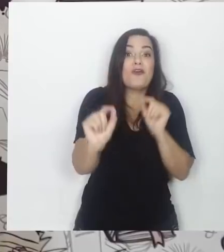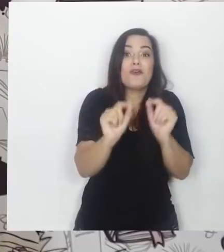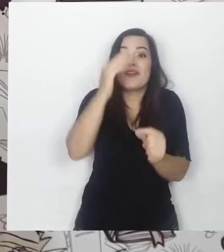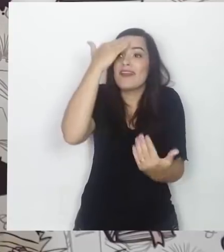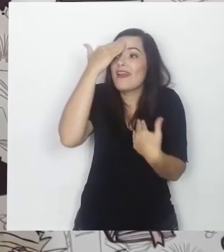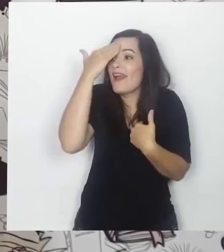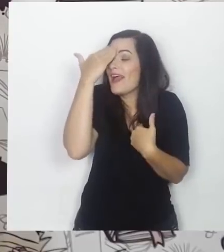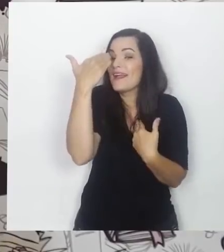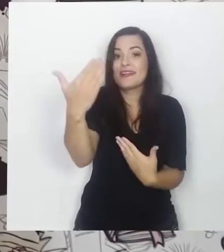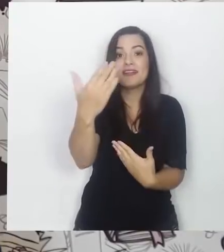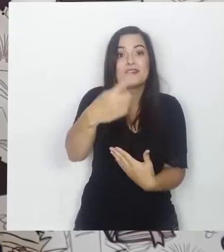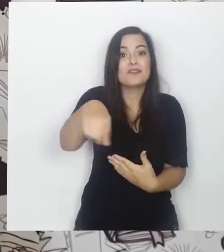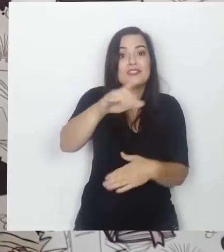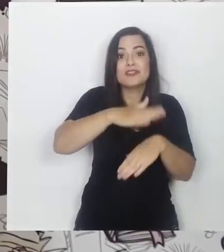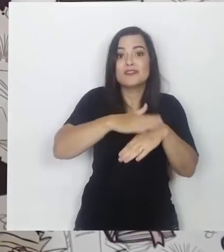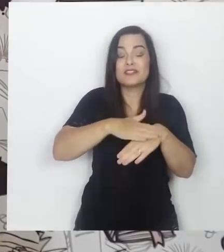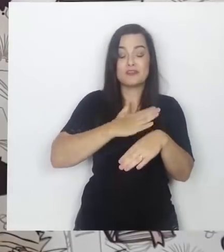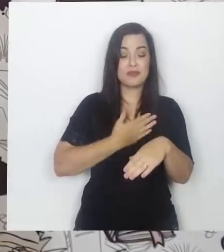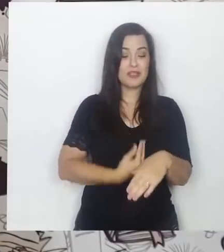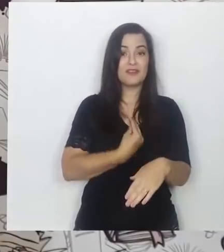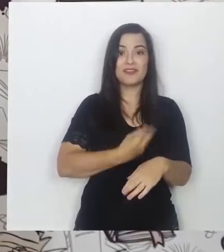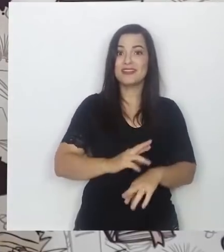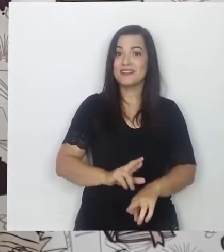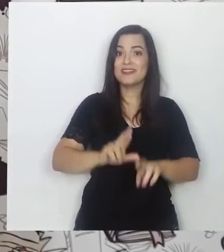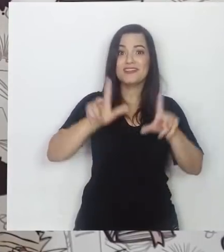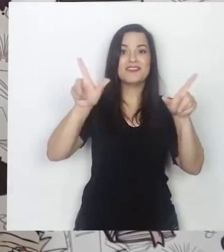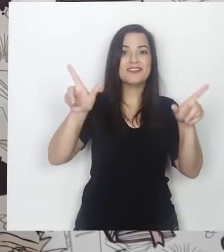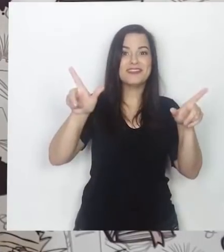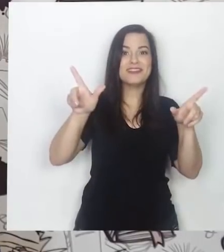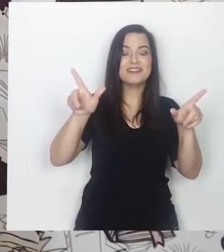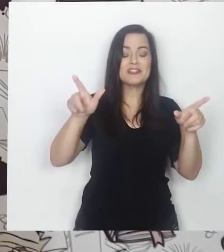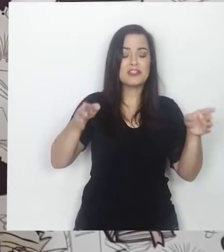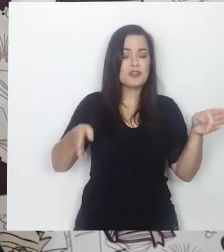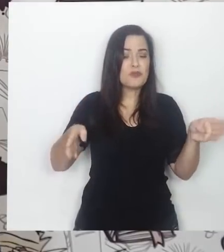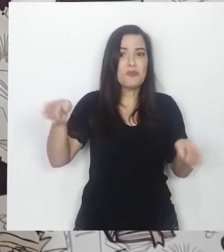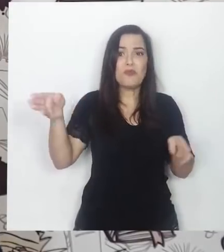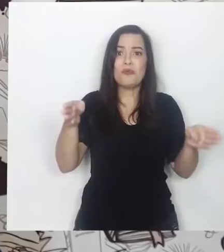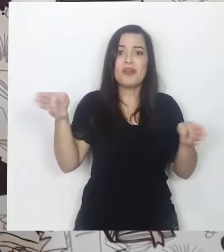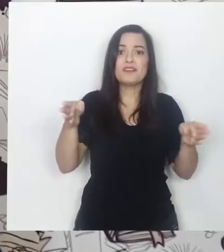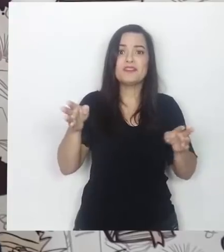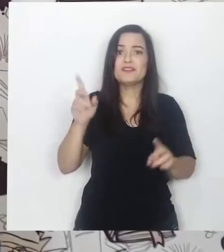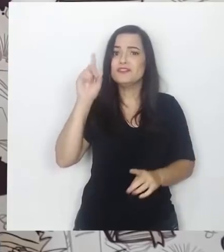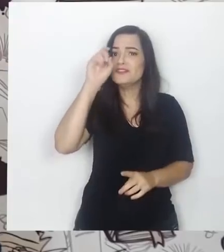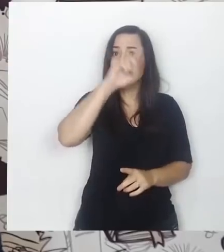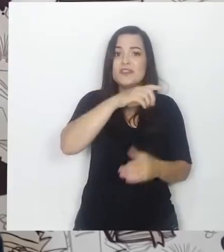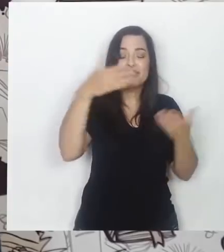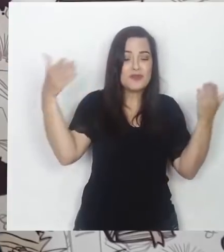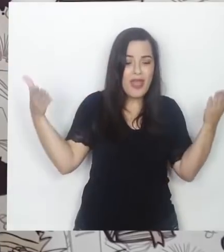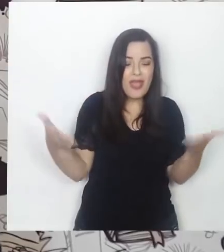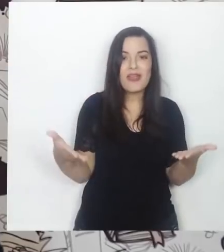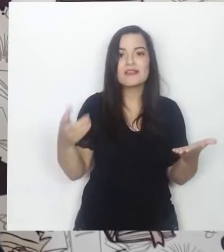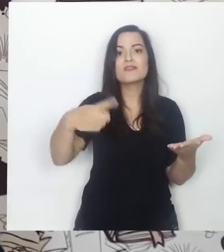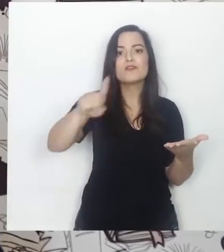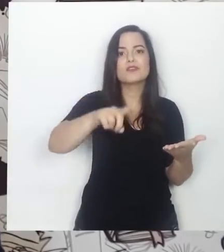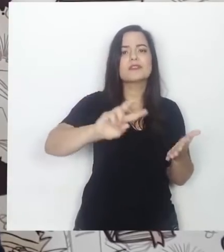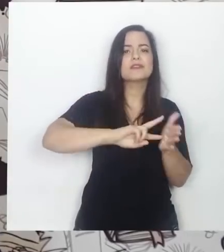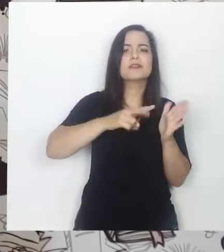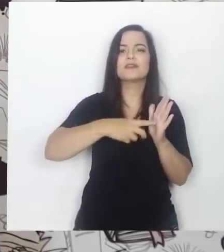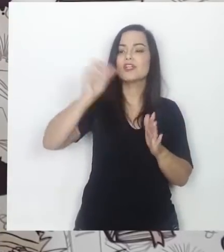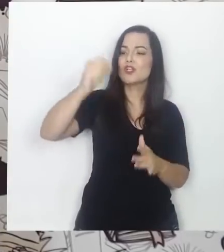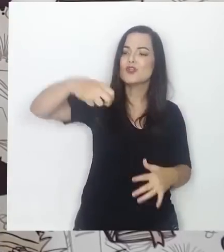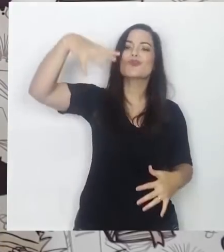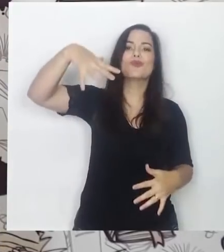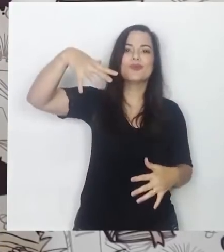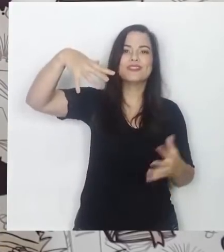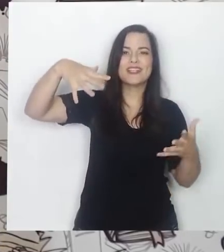minha vida. Nesse momento, volto a dizer, tão difícil, vocês foram luz, vocês foram alegria, vocês